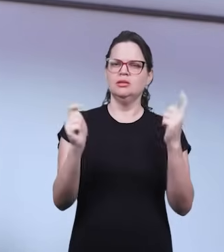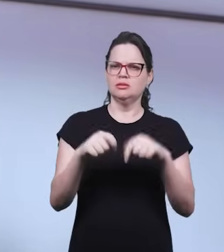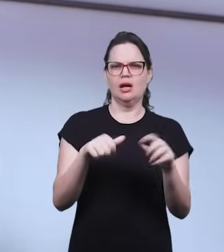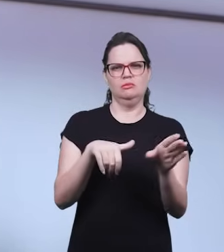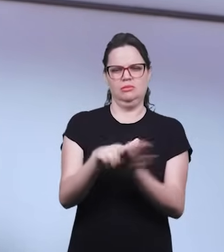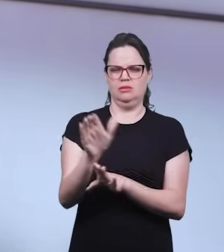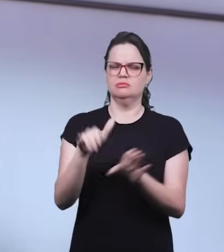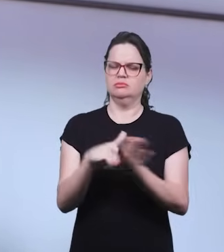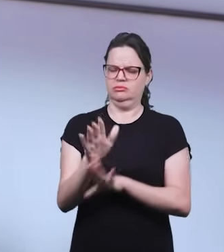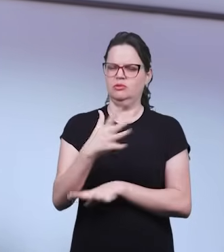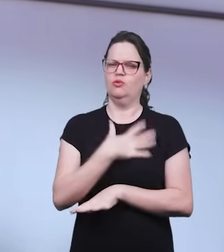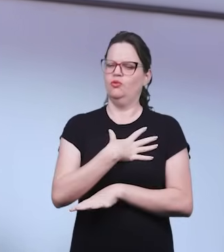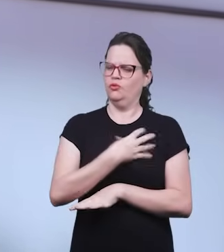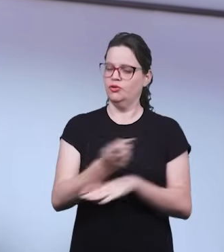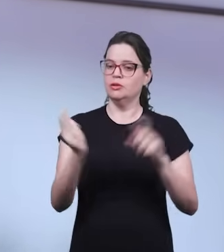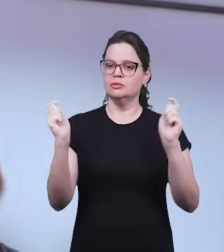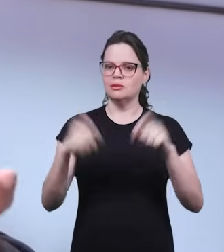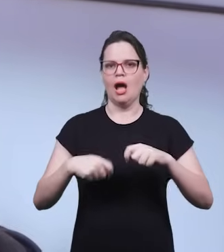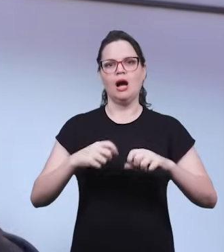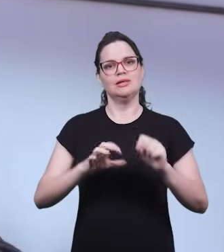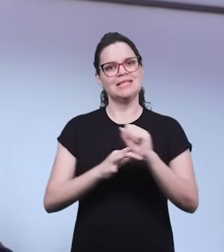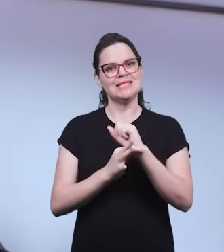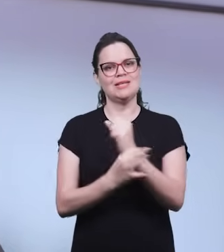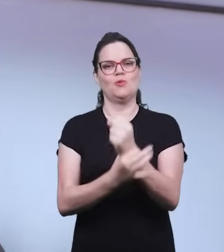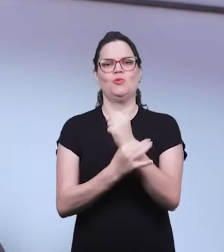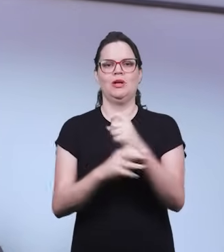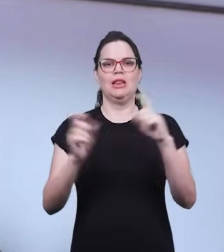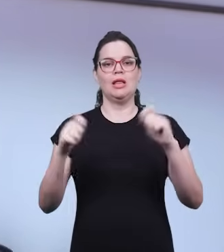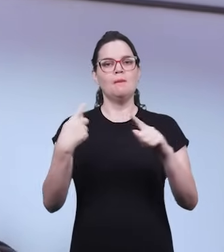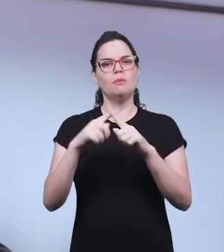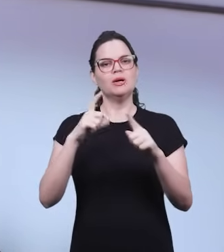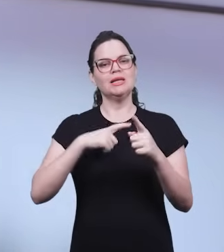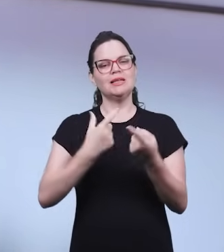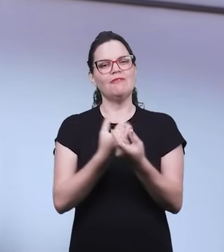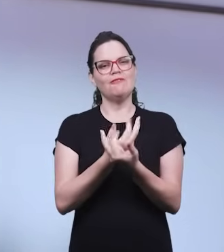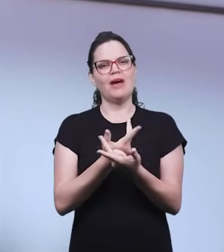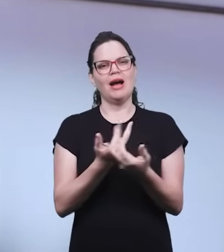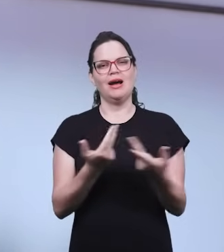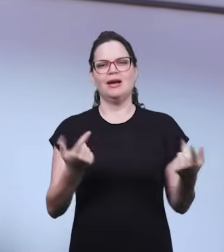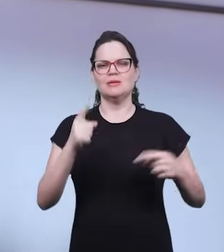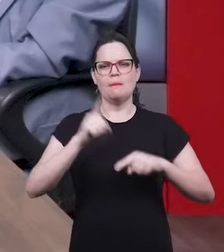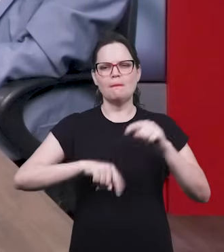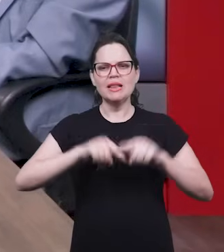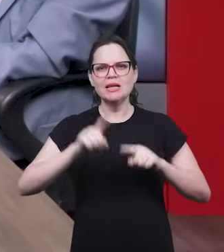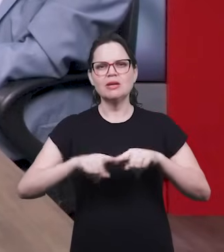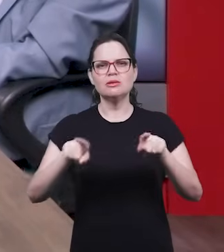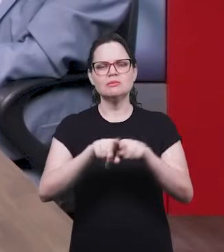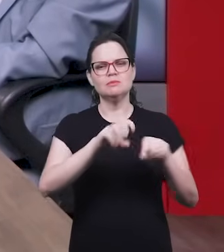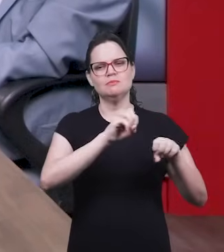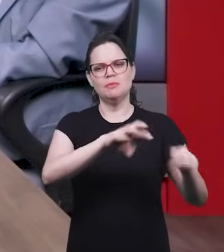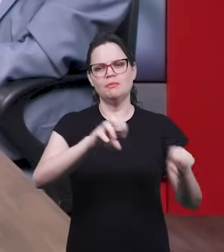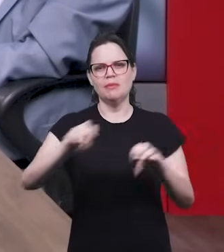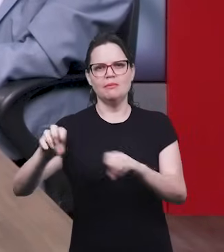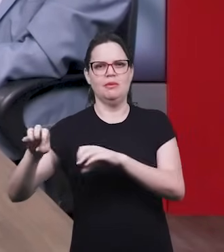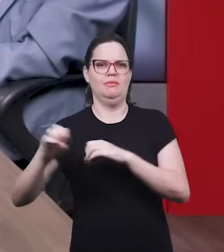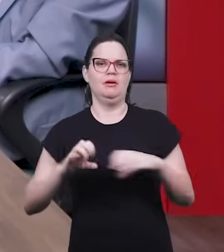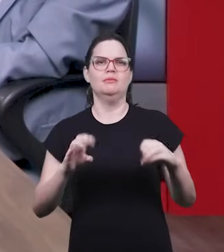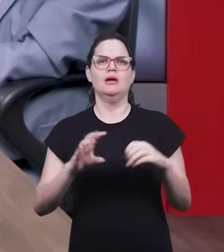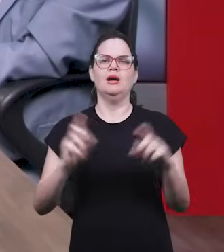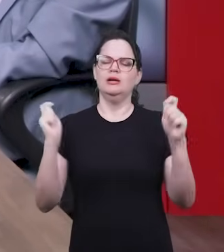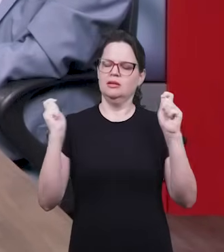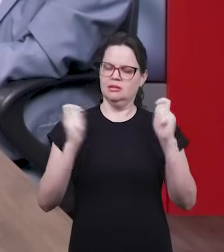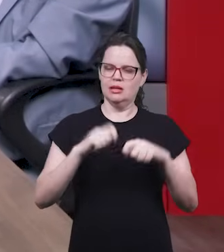filhos com muita propriedade, porque tem muitos materiais, muitos elementos que estão sendo trazidos, muitas fontes